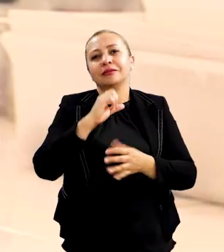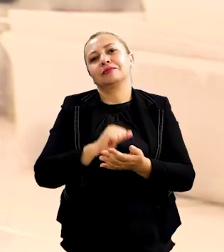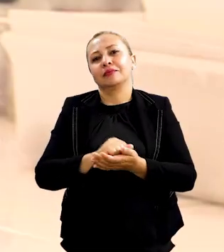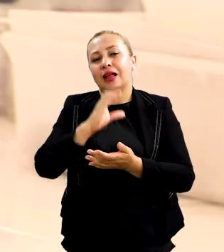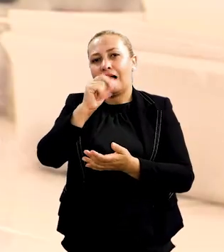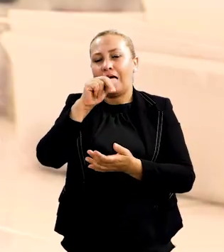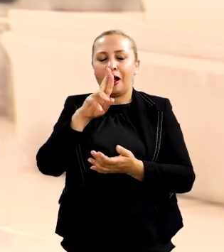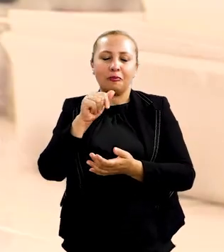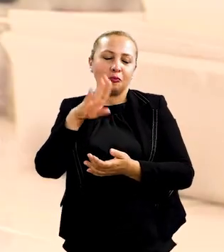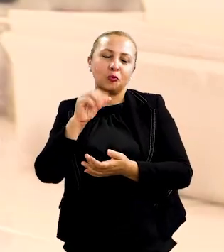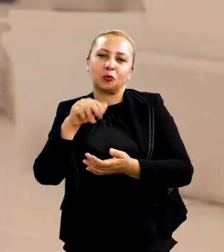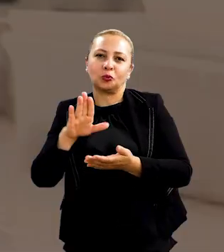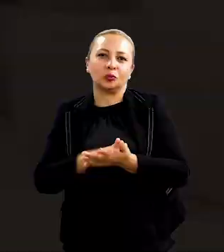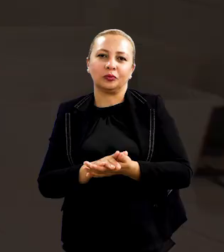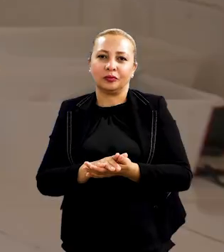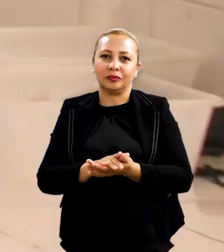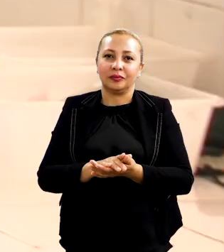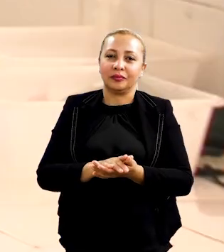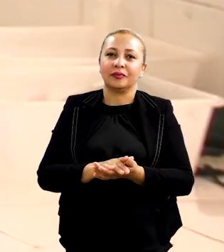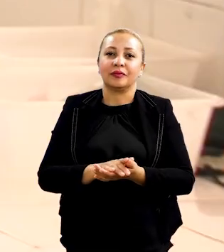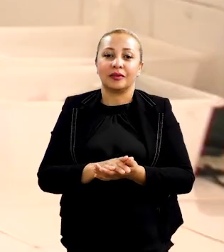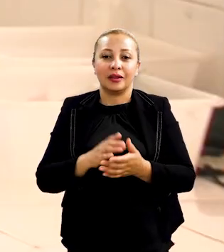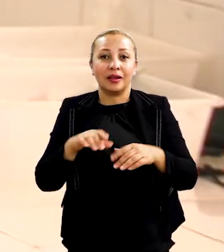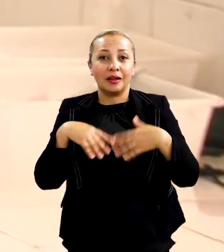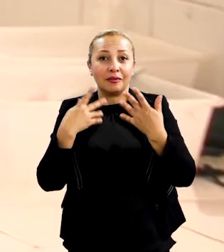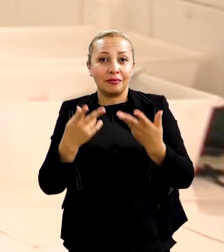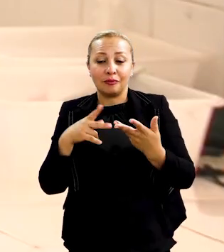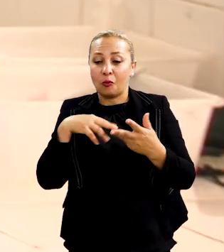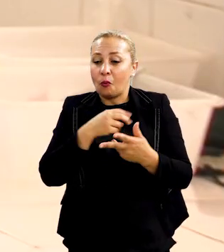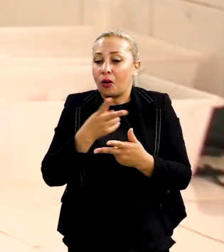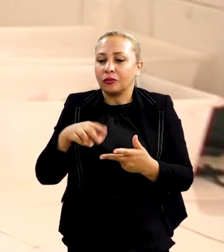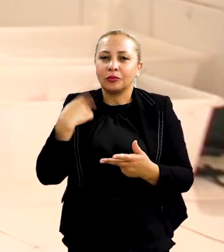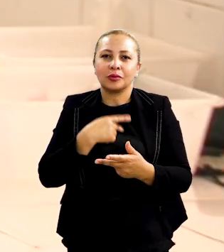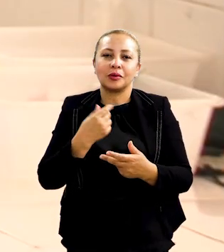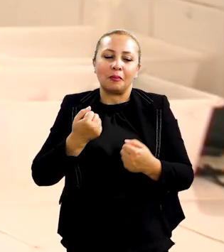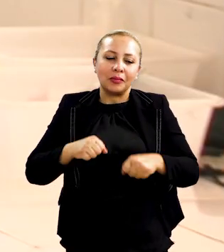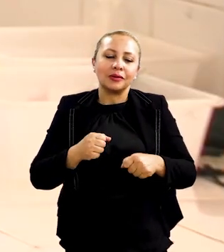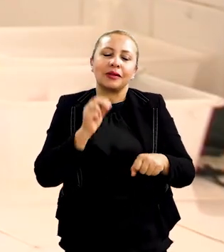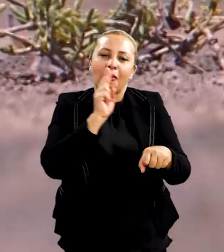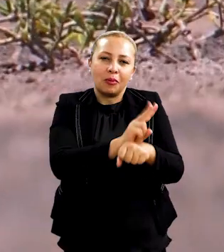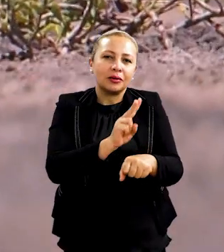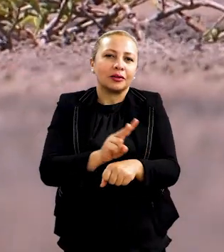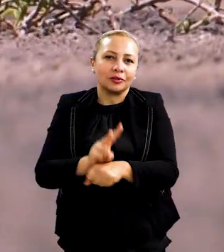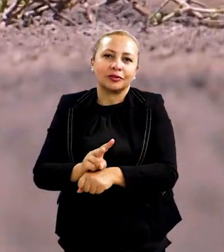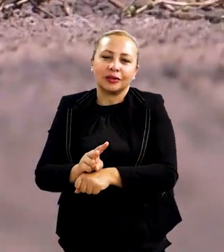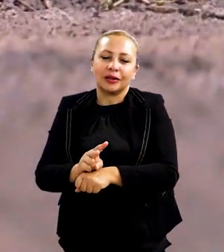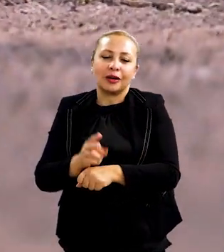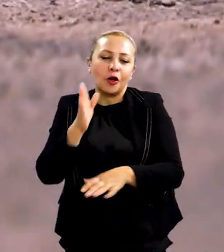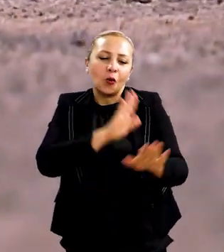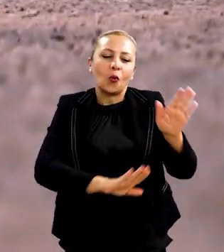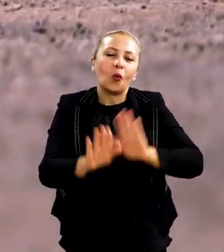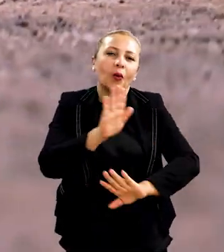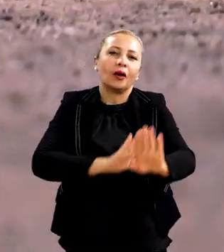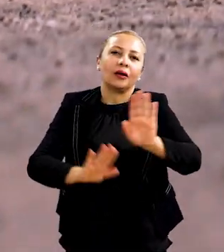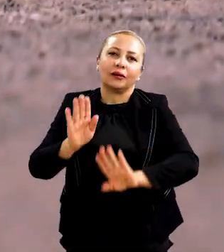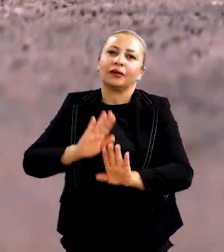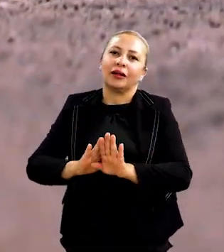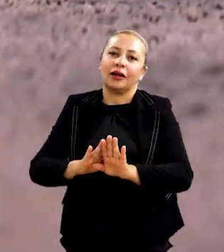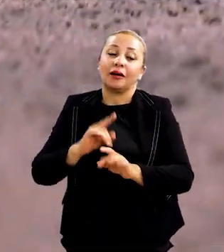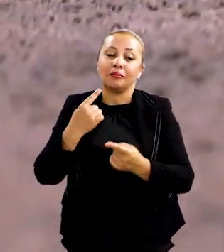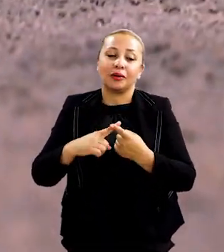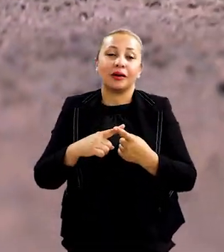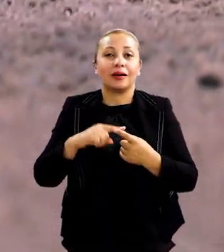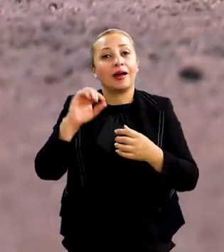começam a ser fonte de carbono, né? Isso diz muito do quanto que a gente precisa proteger e recuperar áreas degradadas. Essas plantas